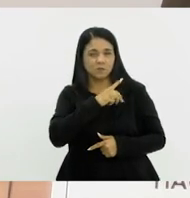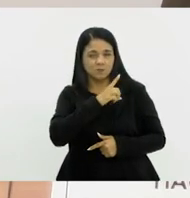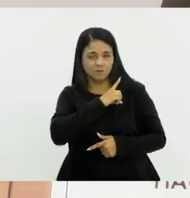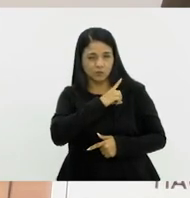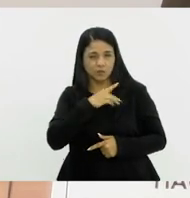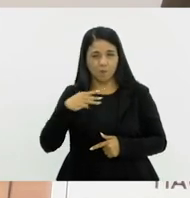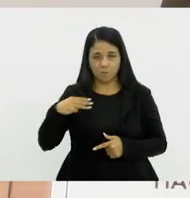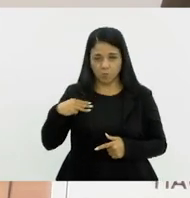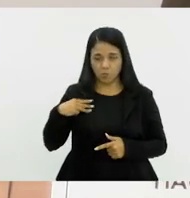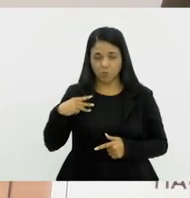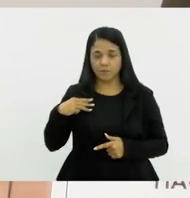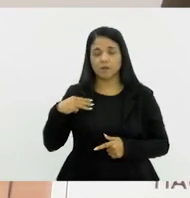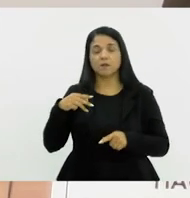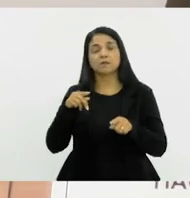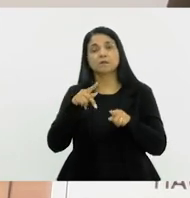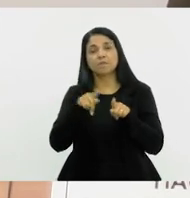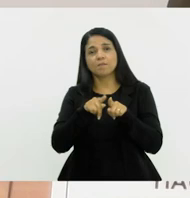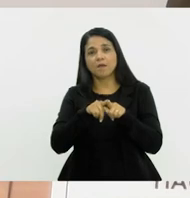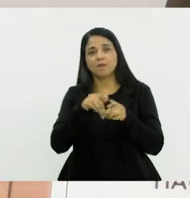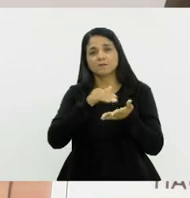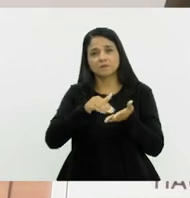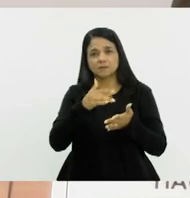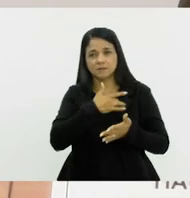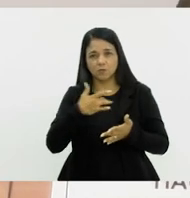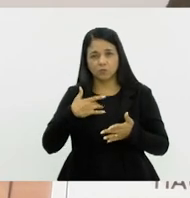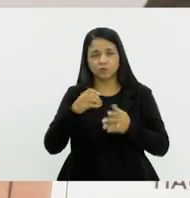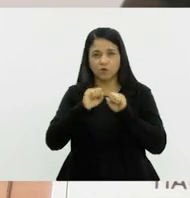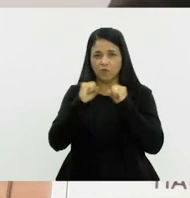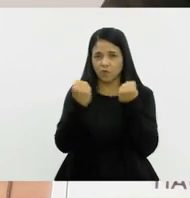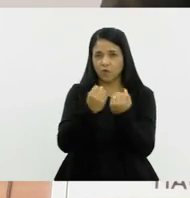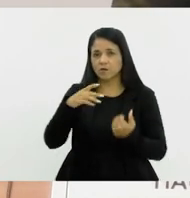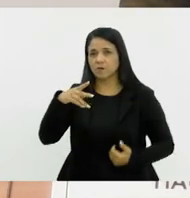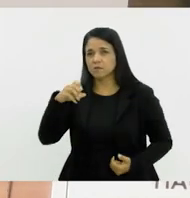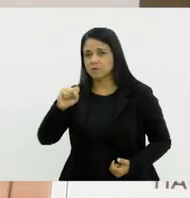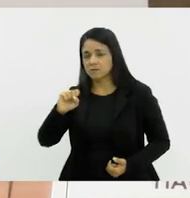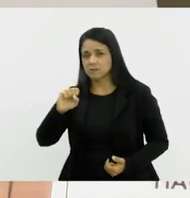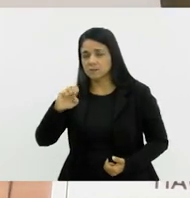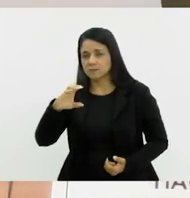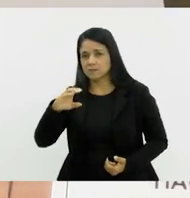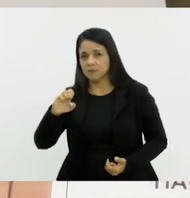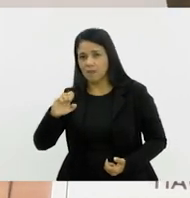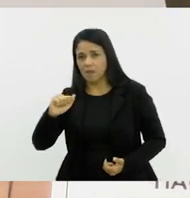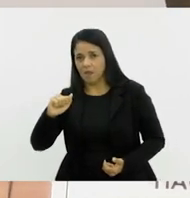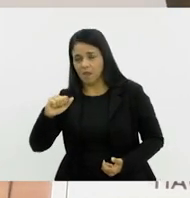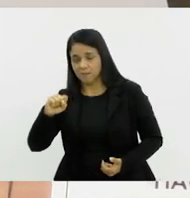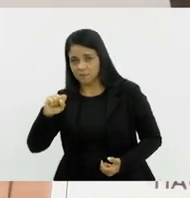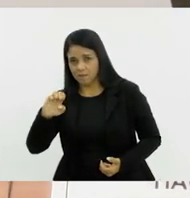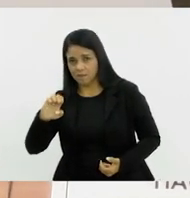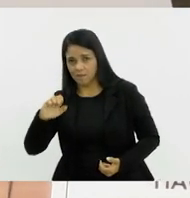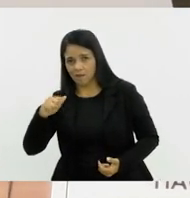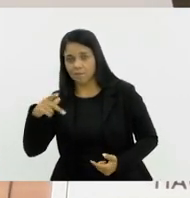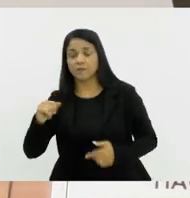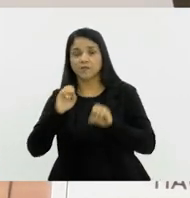à Secretaria de Saúde, SEAP, ao Fórum, ao Conselho, a todos os órgãos aqui presentes. Obrigada a